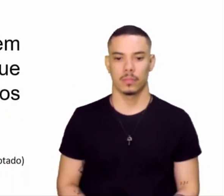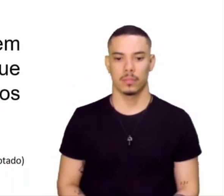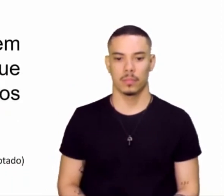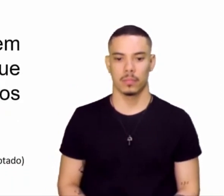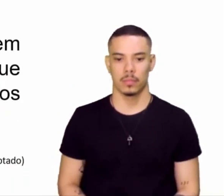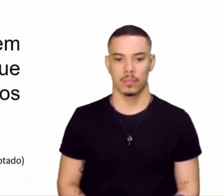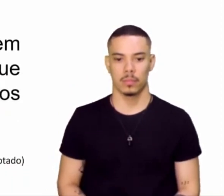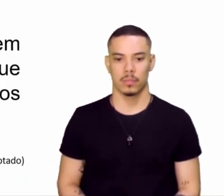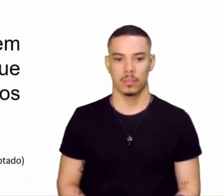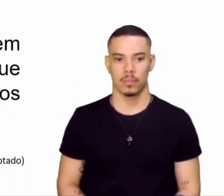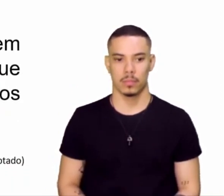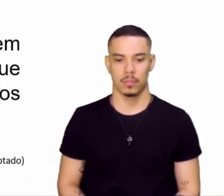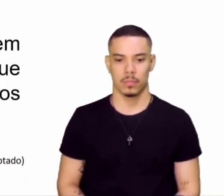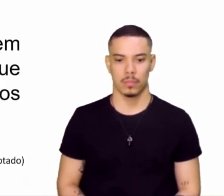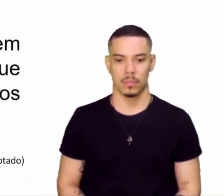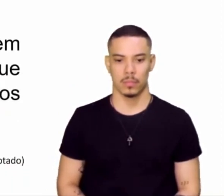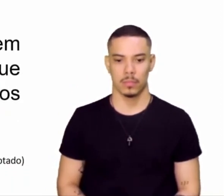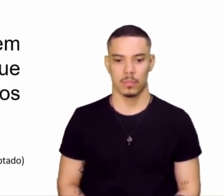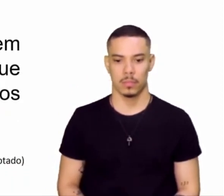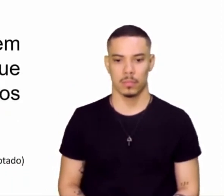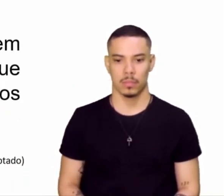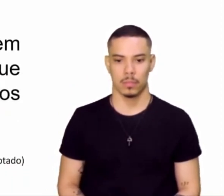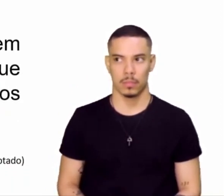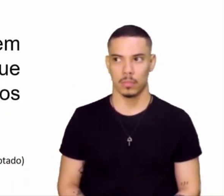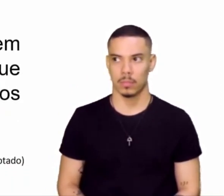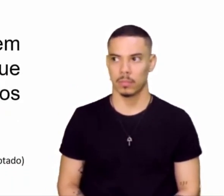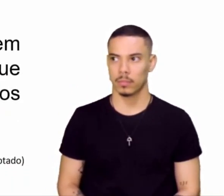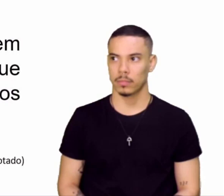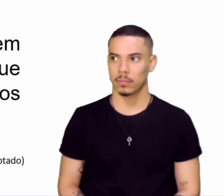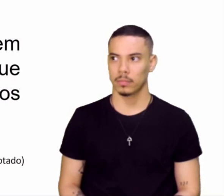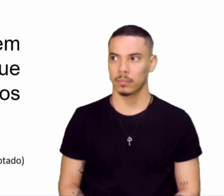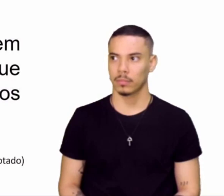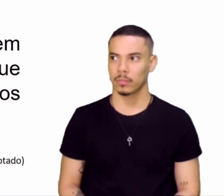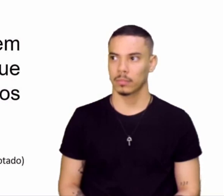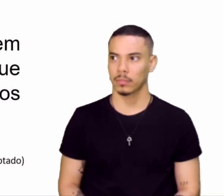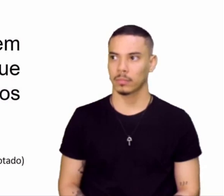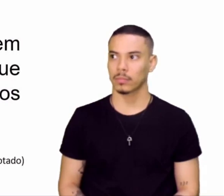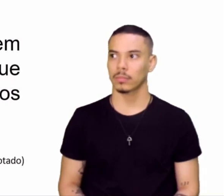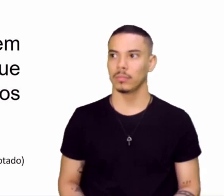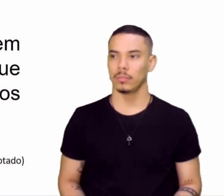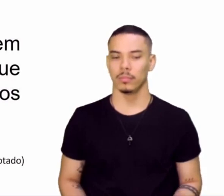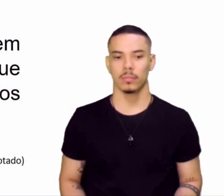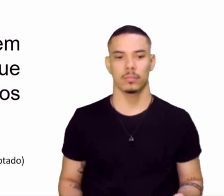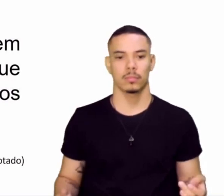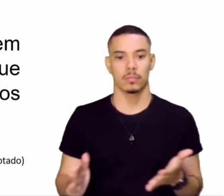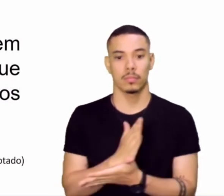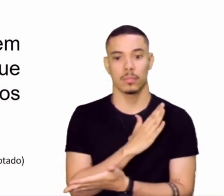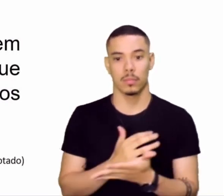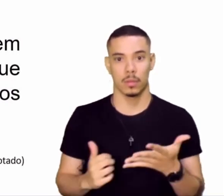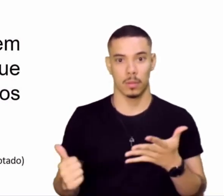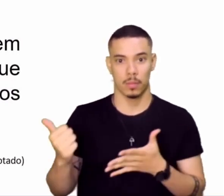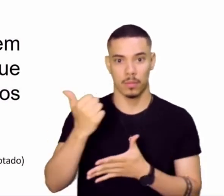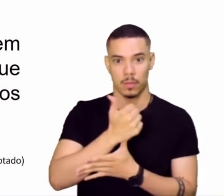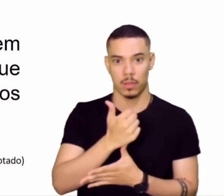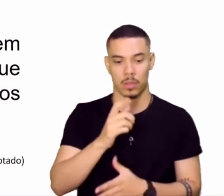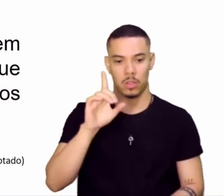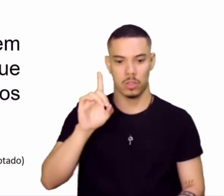Os interesses, porque não se transformam em direitos, tornam-se privilégio de alguns, de sorte